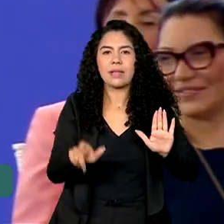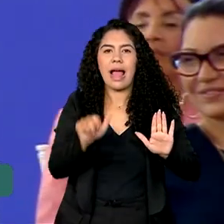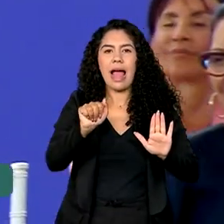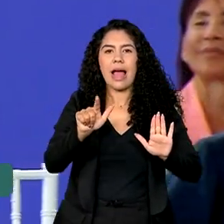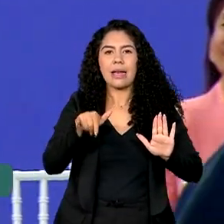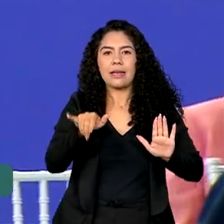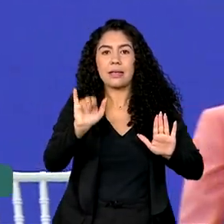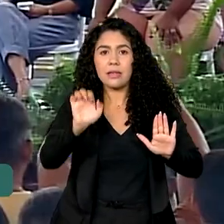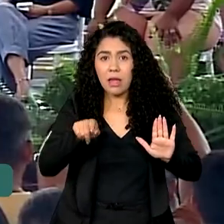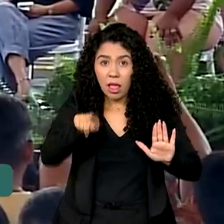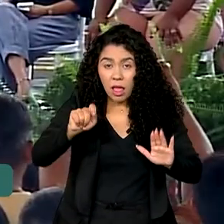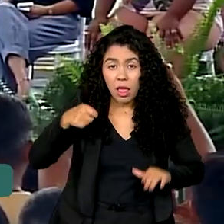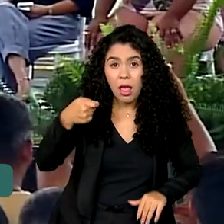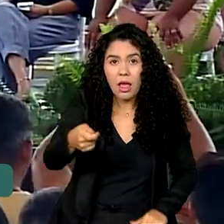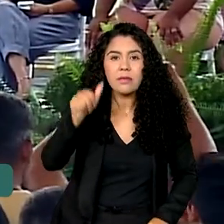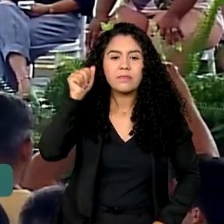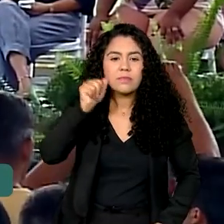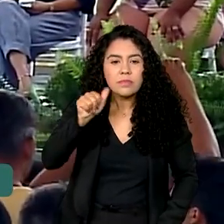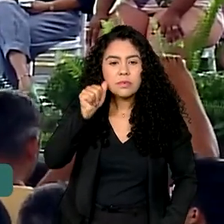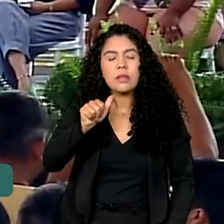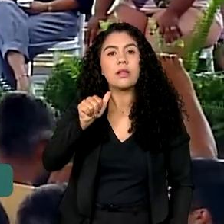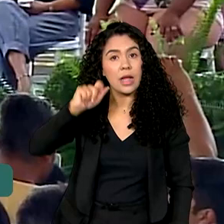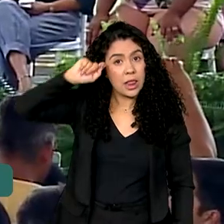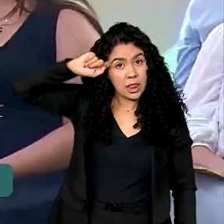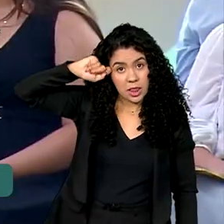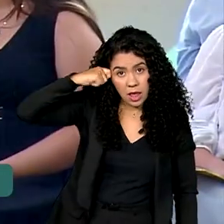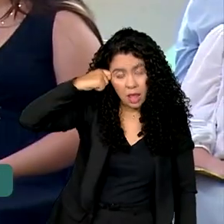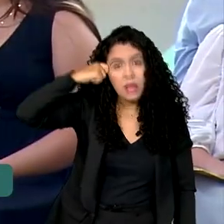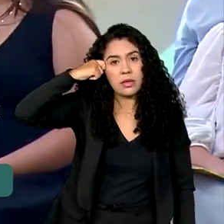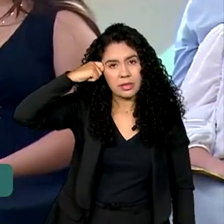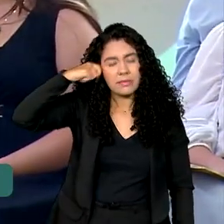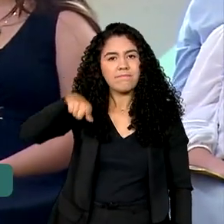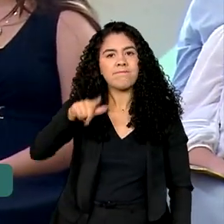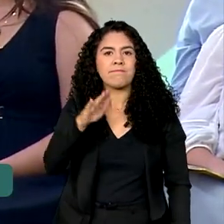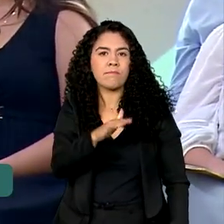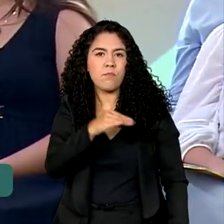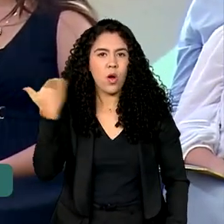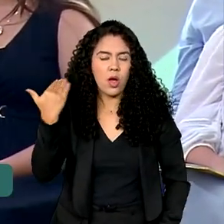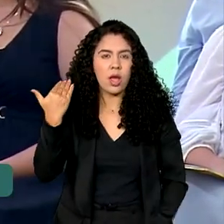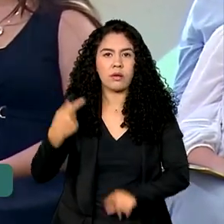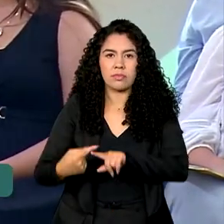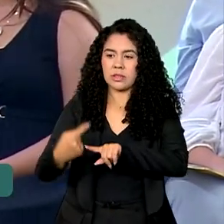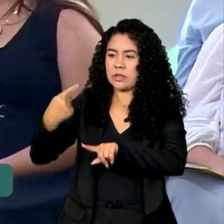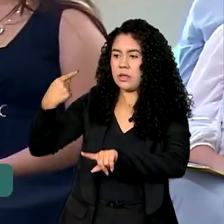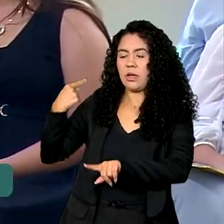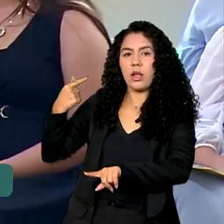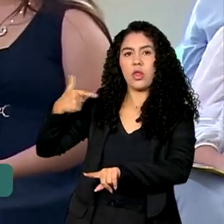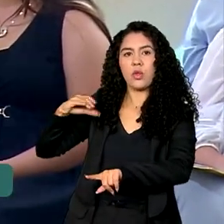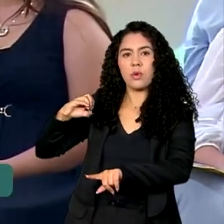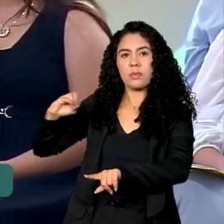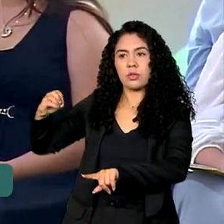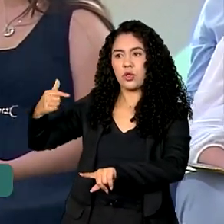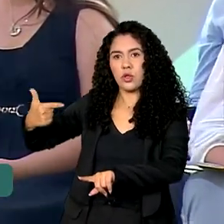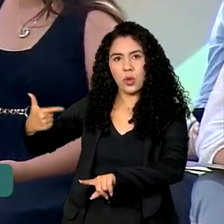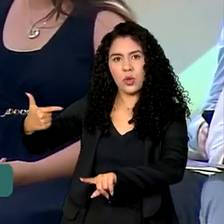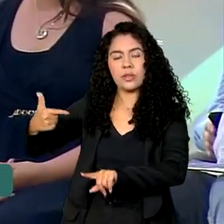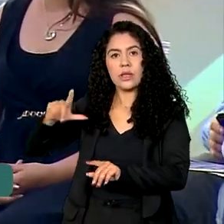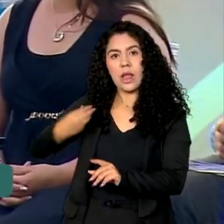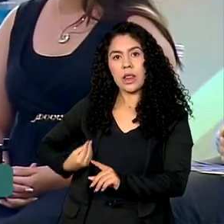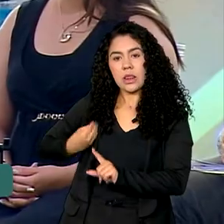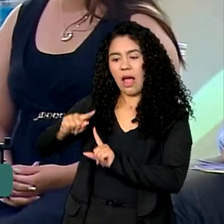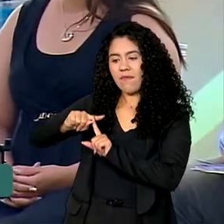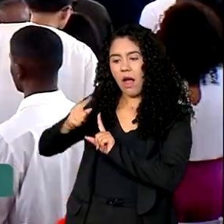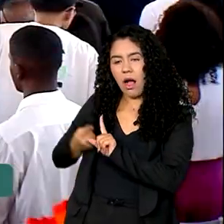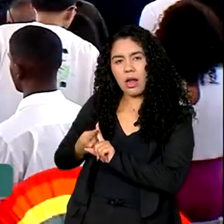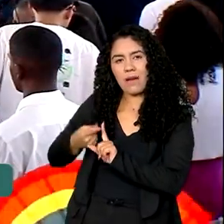da Silva Pimentel Teixeira, uma mulher negra que faleceu em 2002, aos 6 meses de